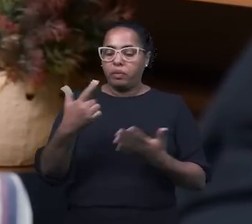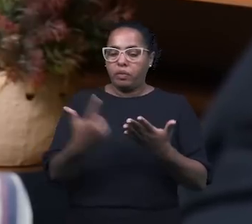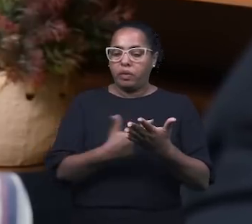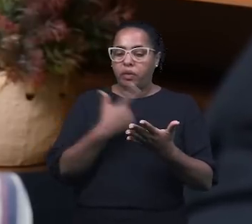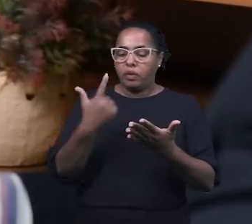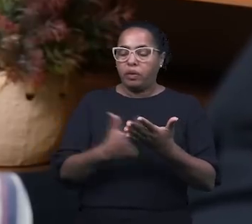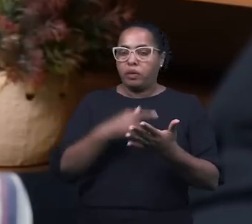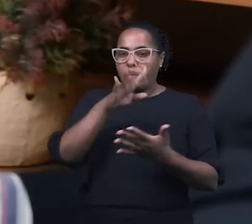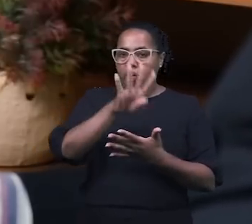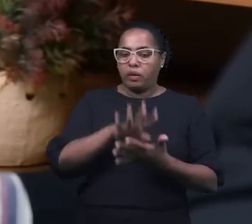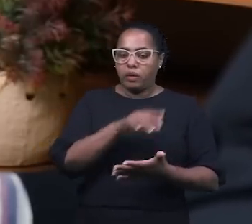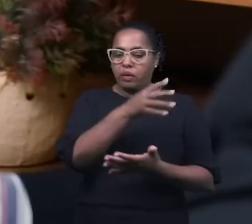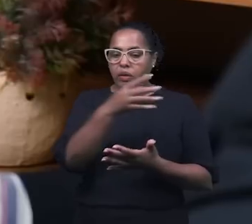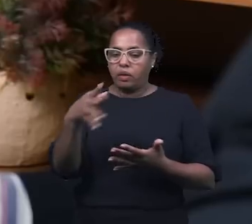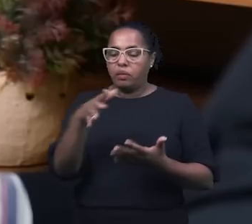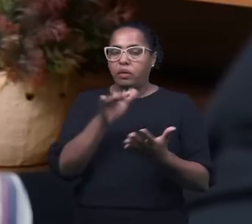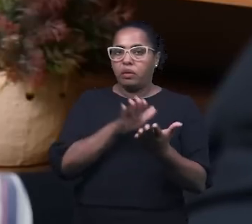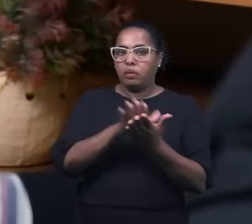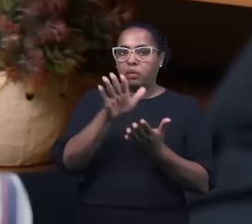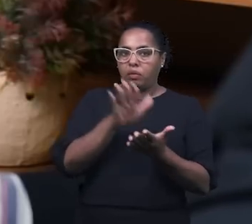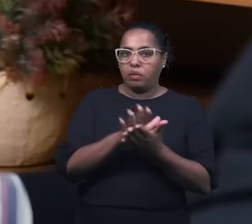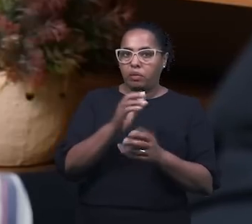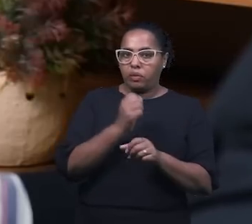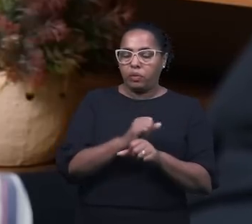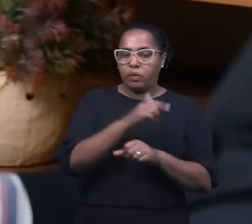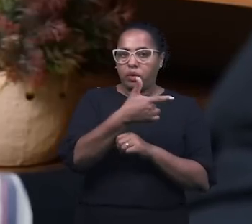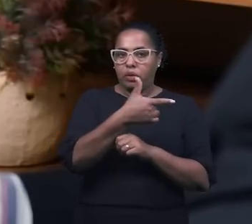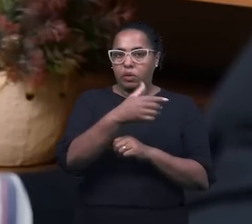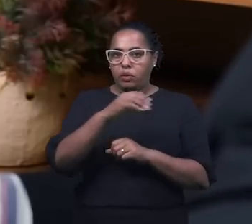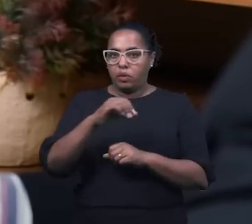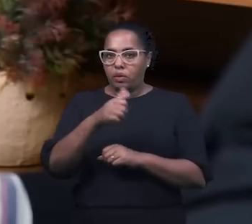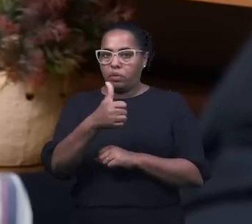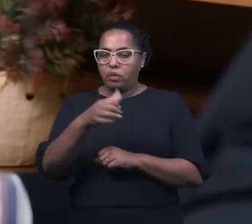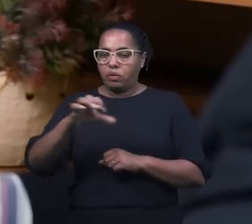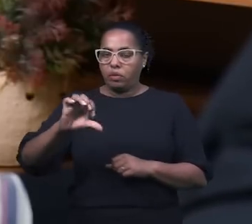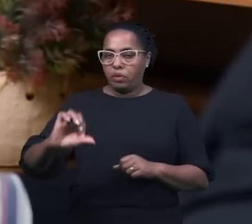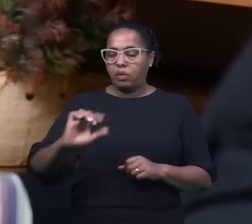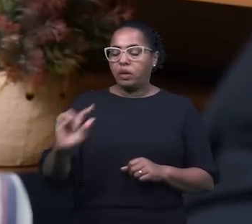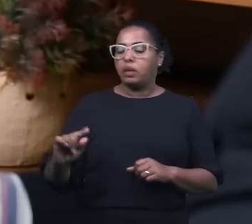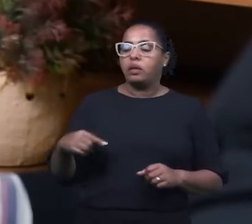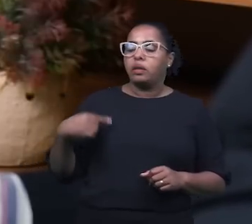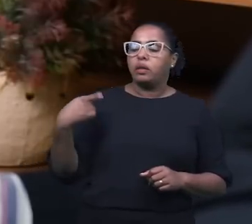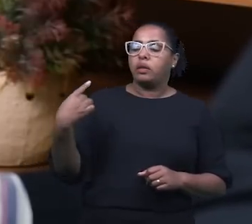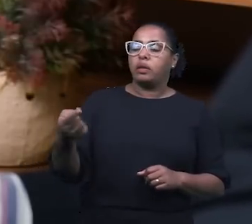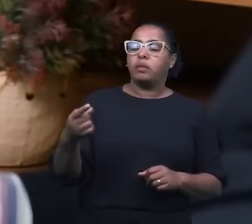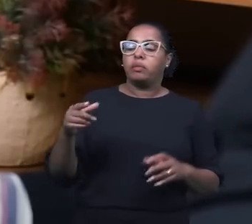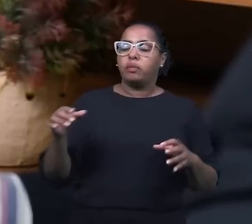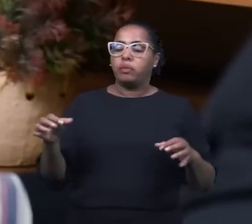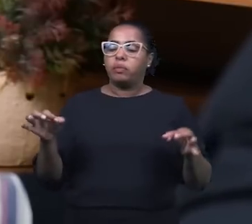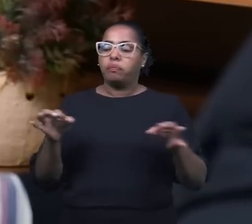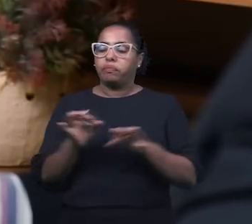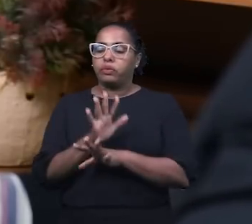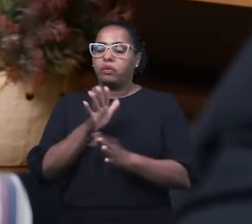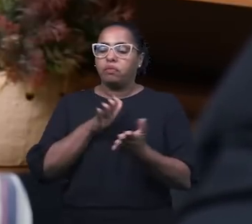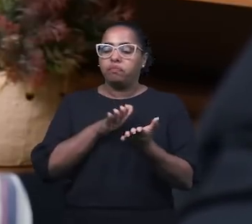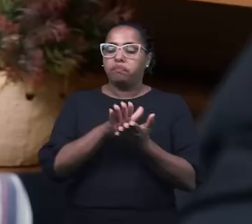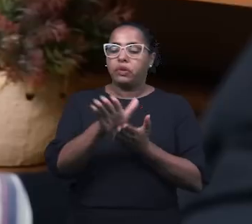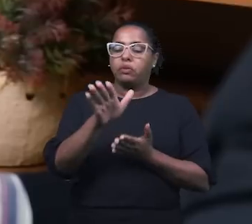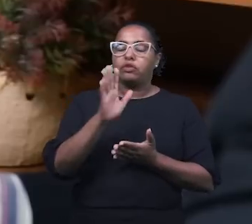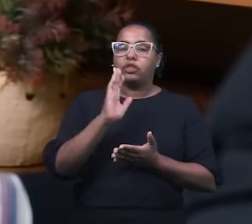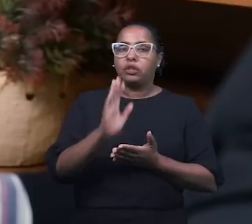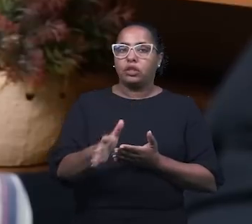a coletânea de partituras, que foi publicada em 2019, e depois que a coletânea foi